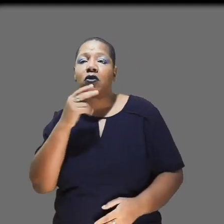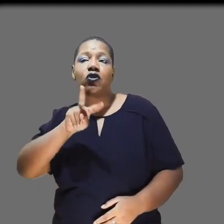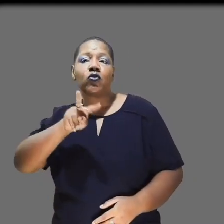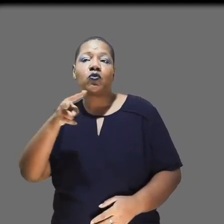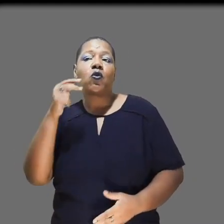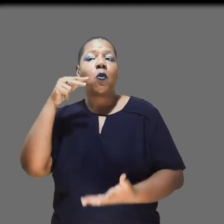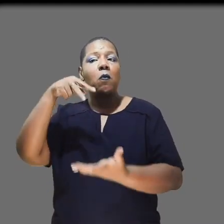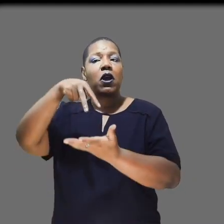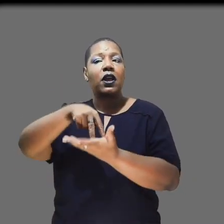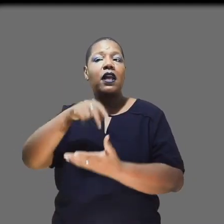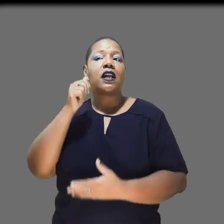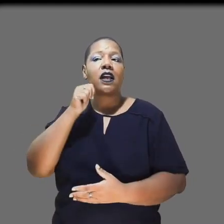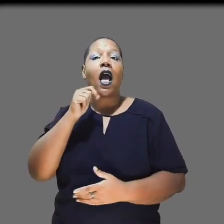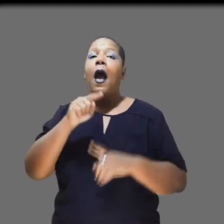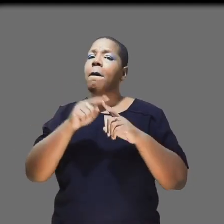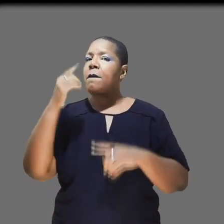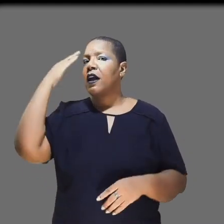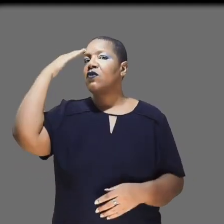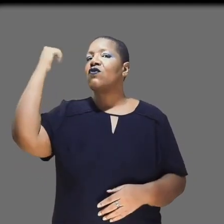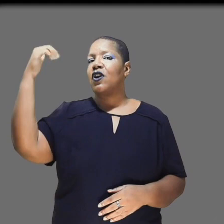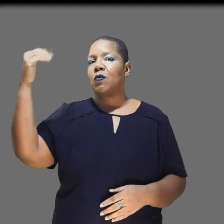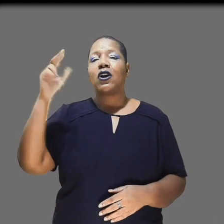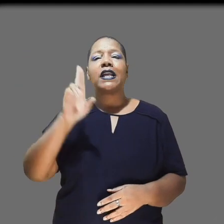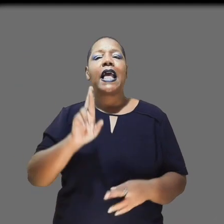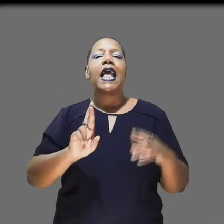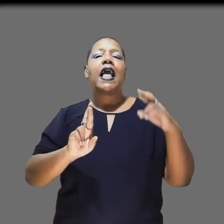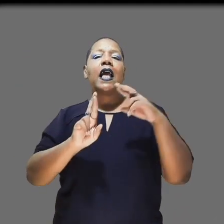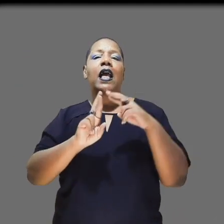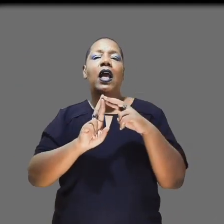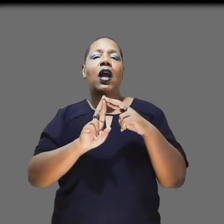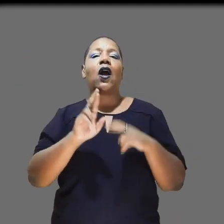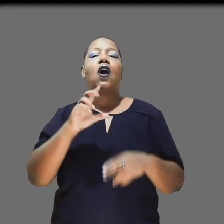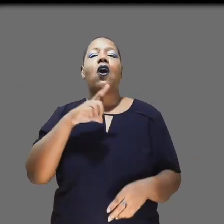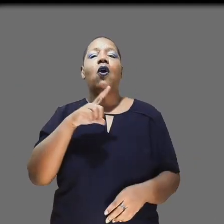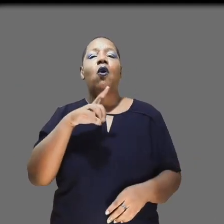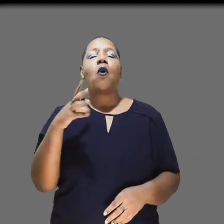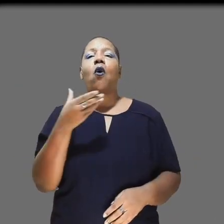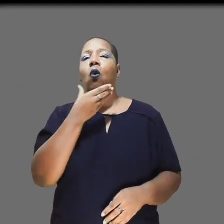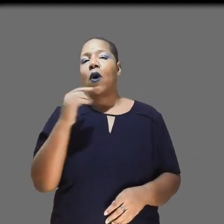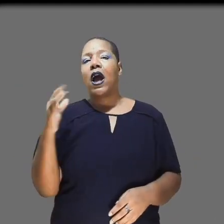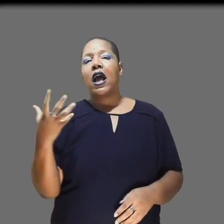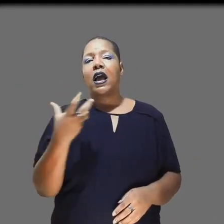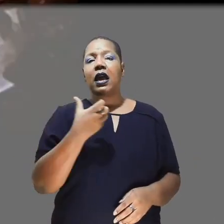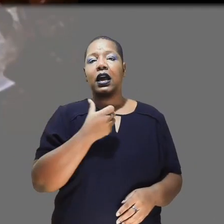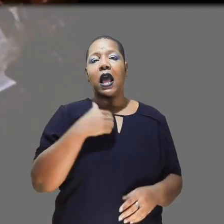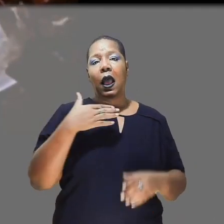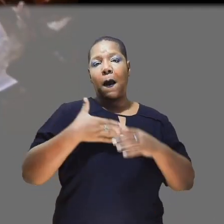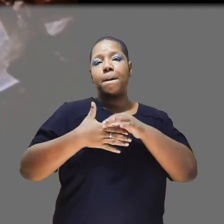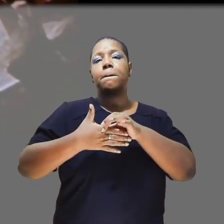femininos, mas eram famosos, acima de tudo, por representarem o primo uomo, o herói masculino